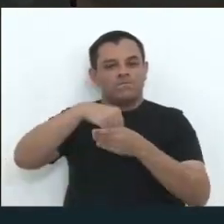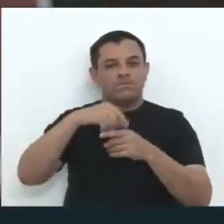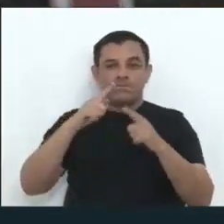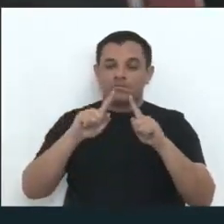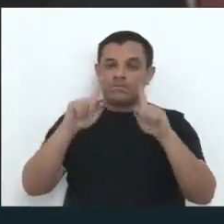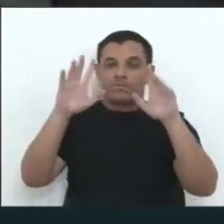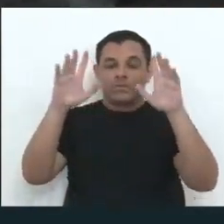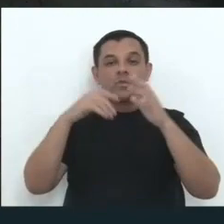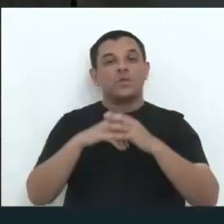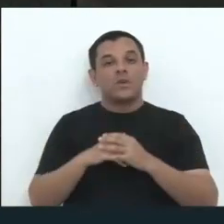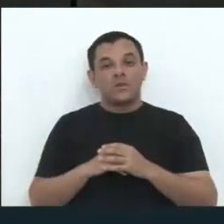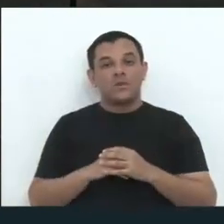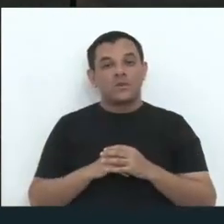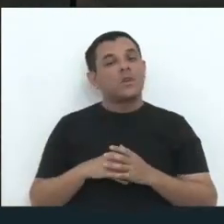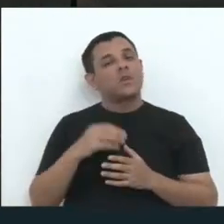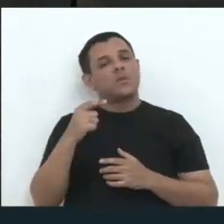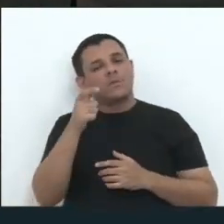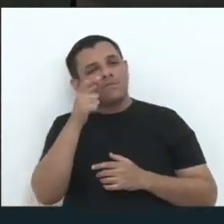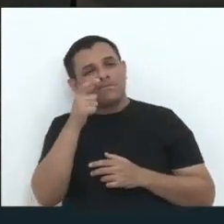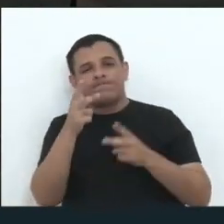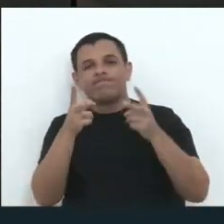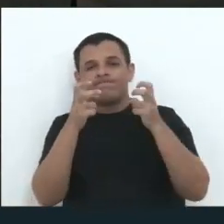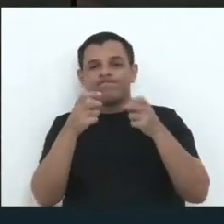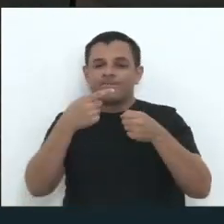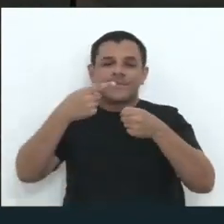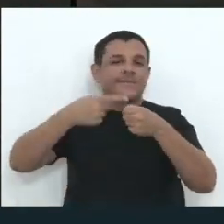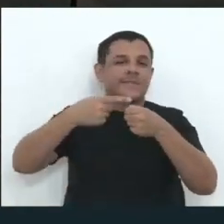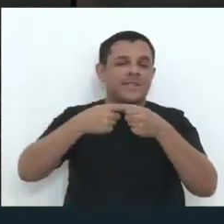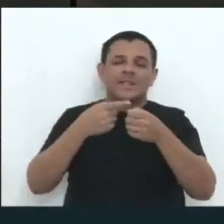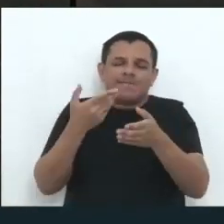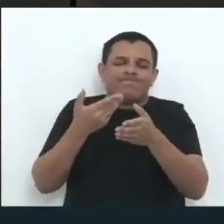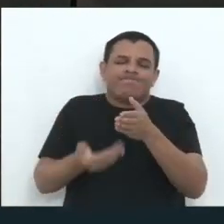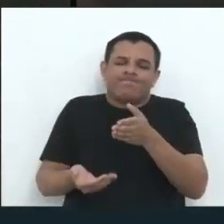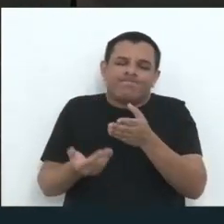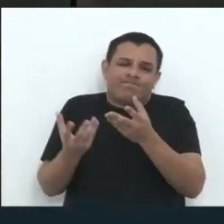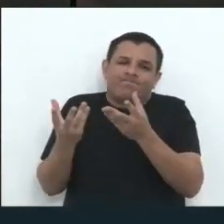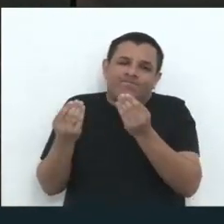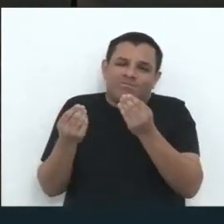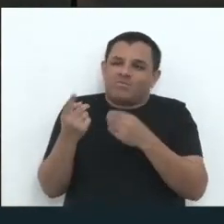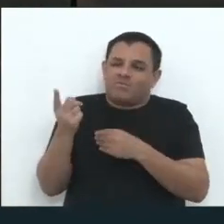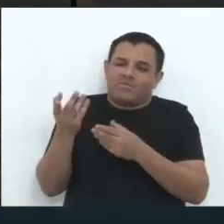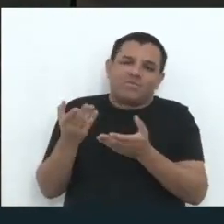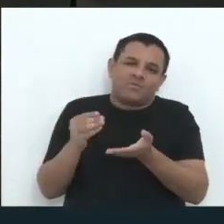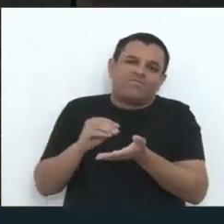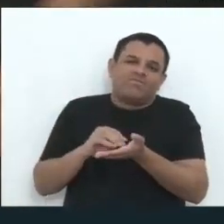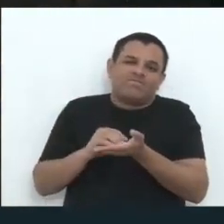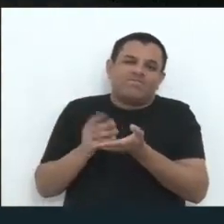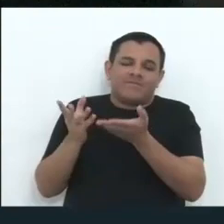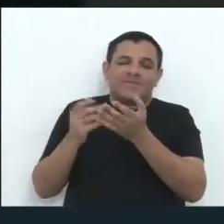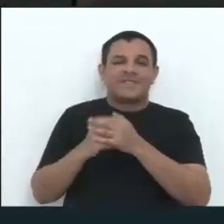que a cidade de Guarulhos perde muito com a partida do Pedro Notaro. Né?